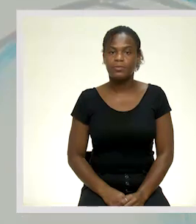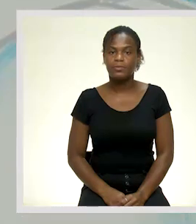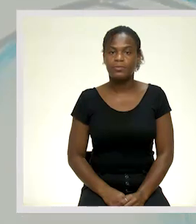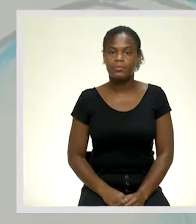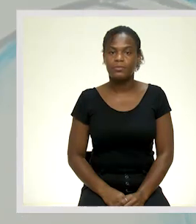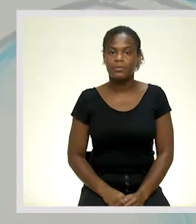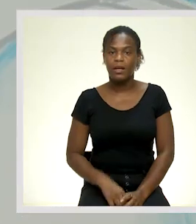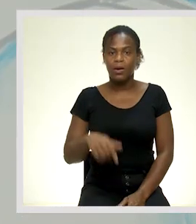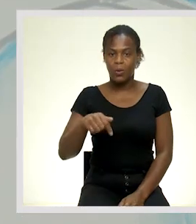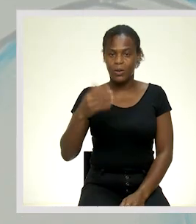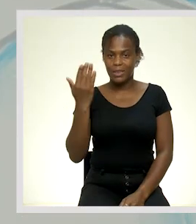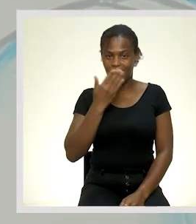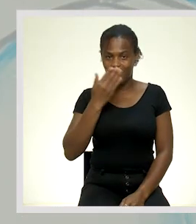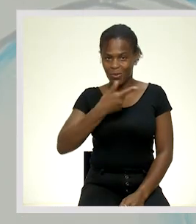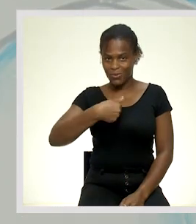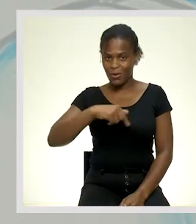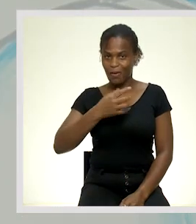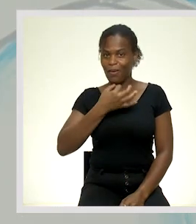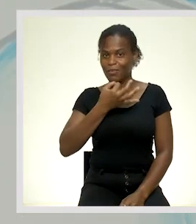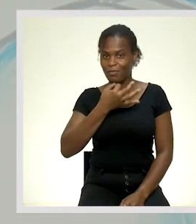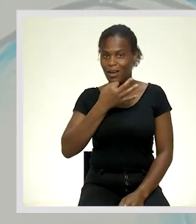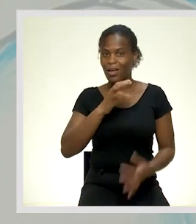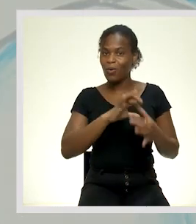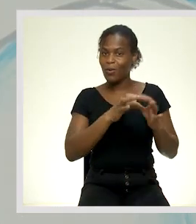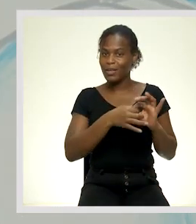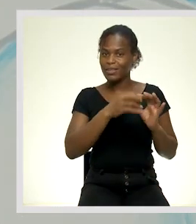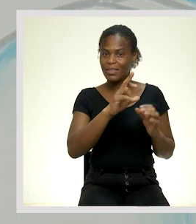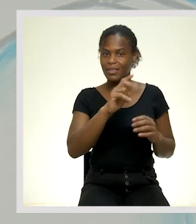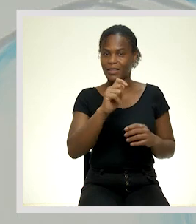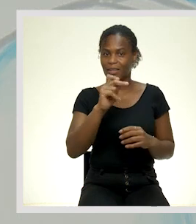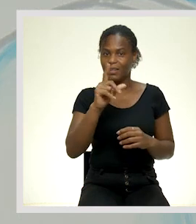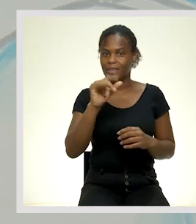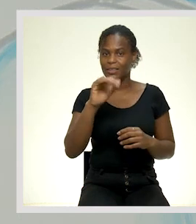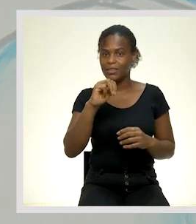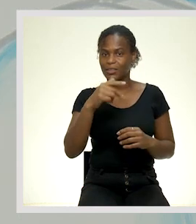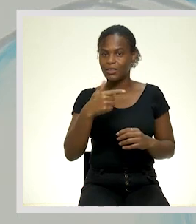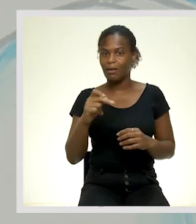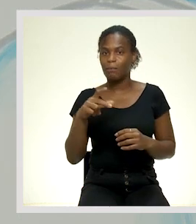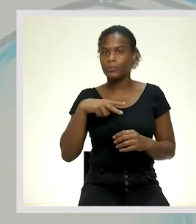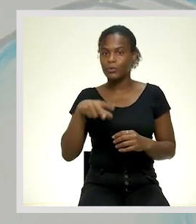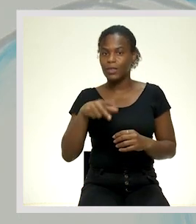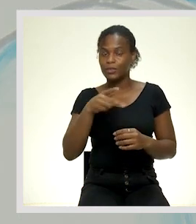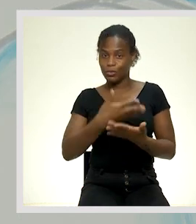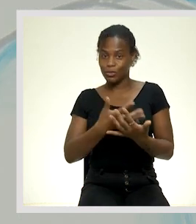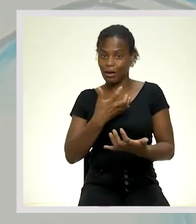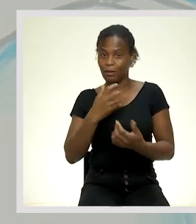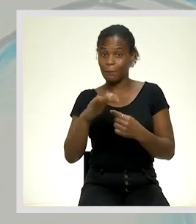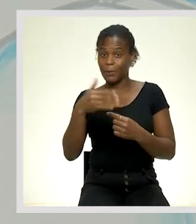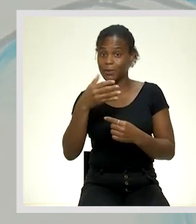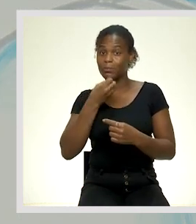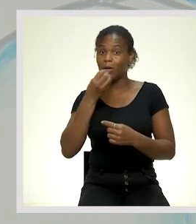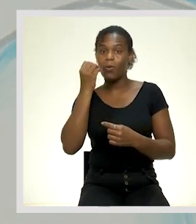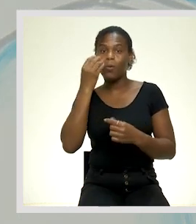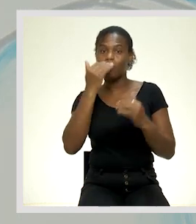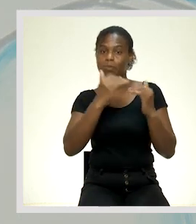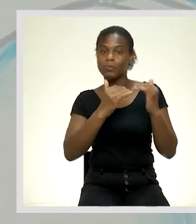Na aula de hoje, nós falamos da corrente realista portuguesa. Destacamos as principais características